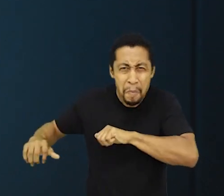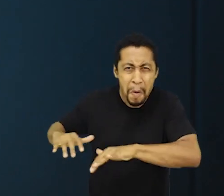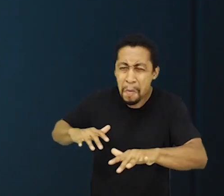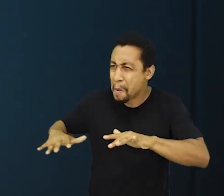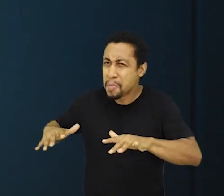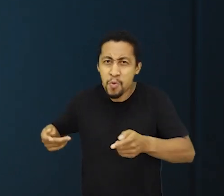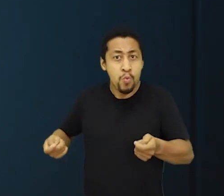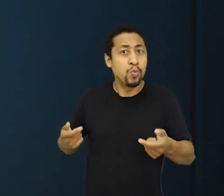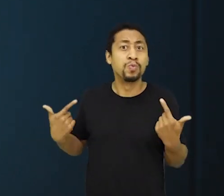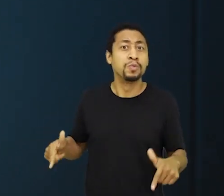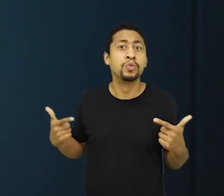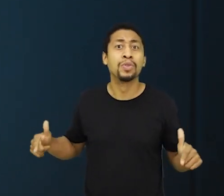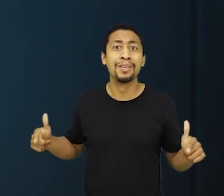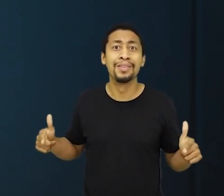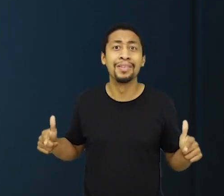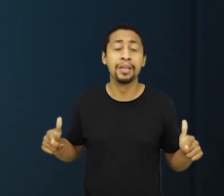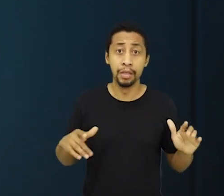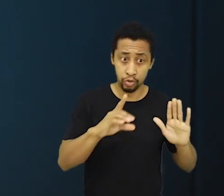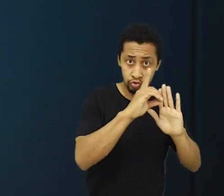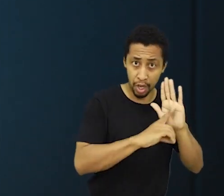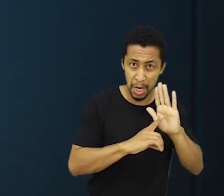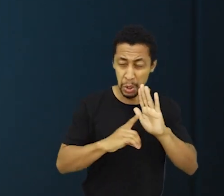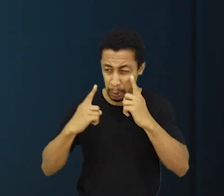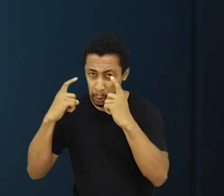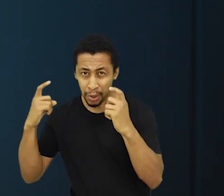não se falam. E tem que ser